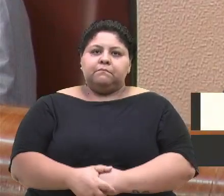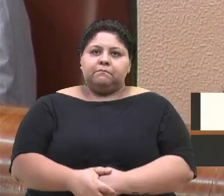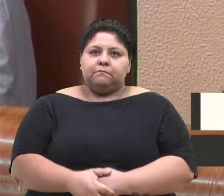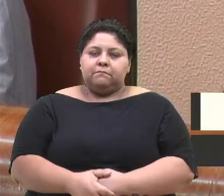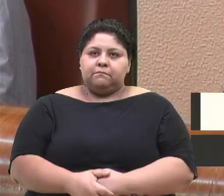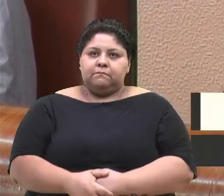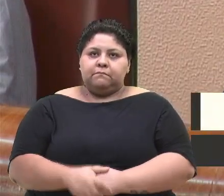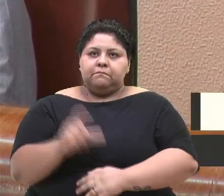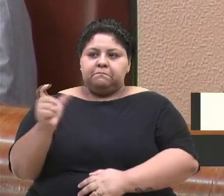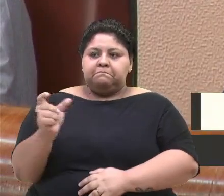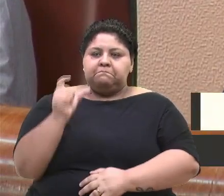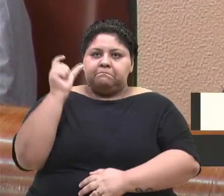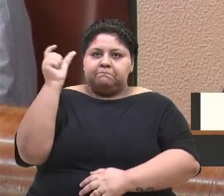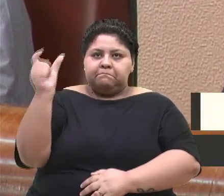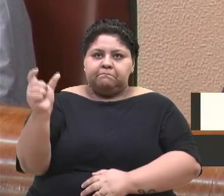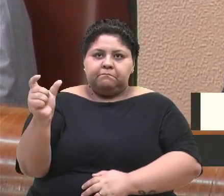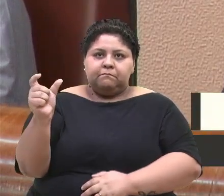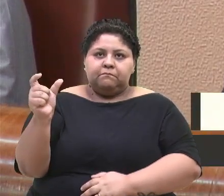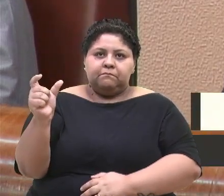Com a palavra,